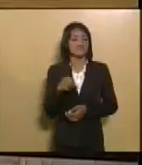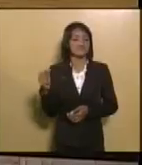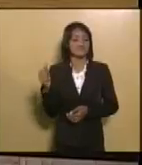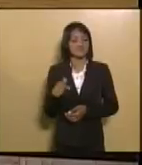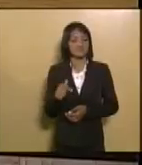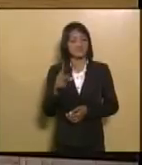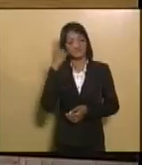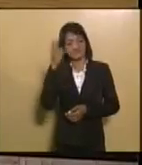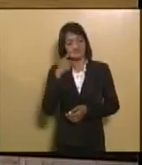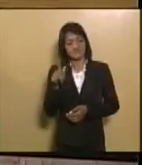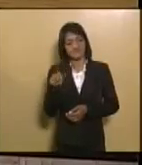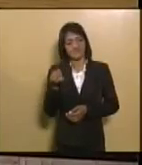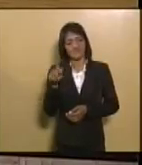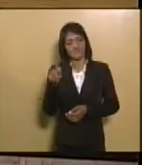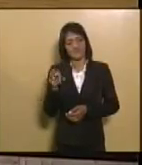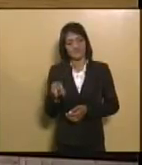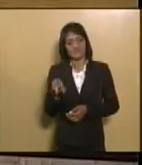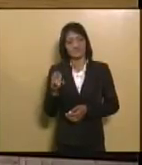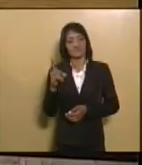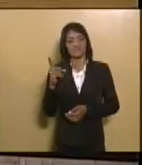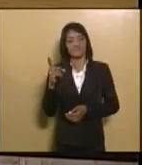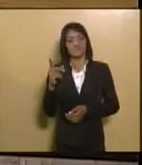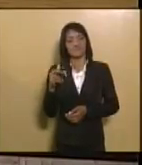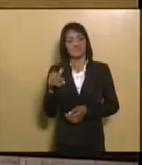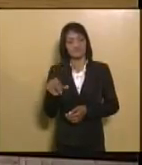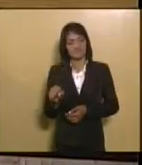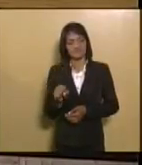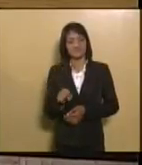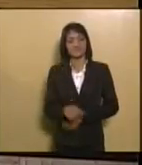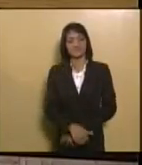597/2017, deputado Jorge Passos.